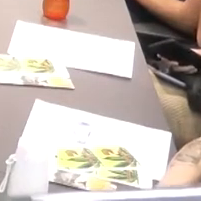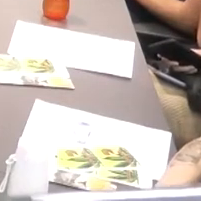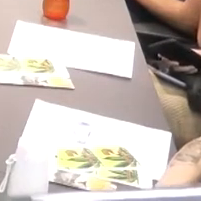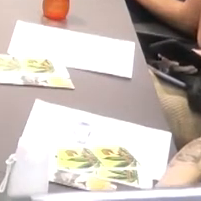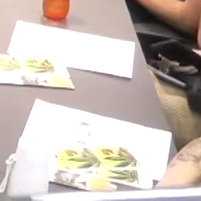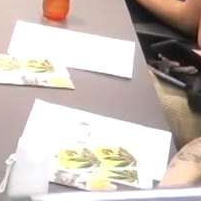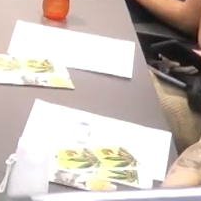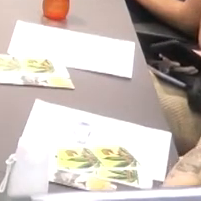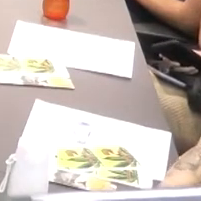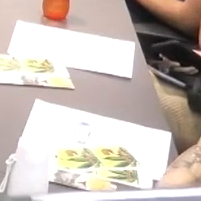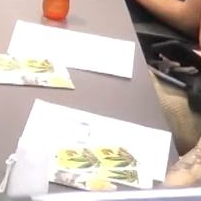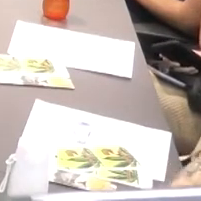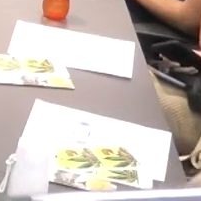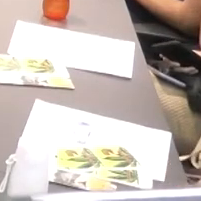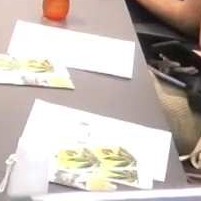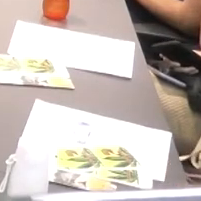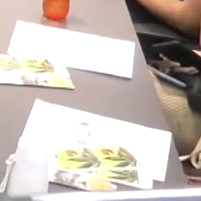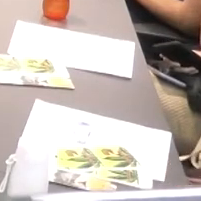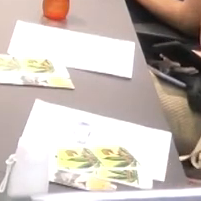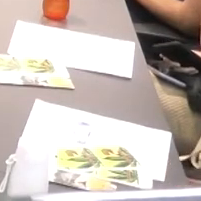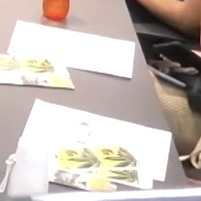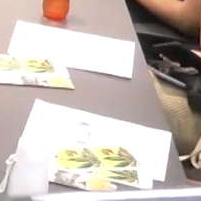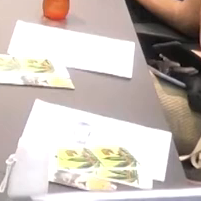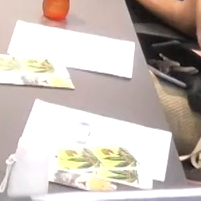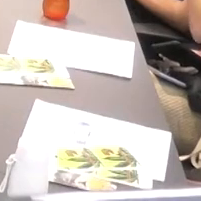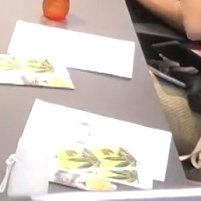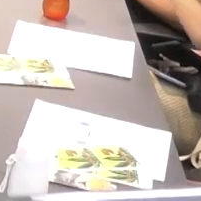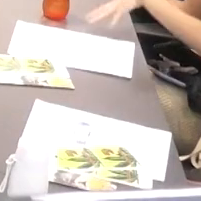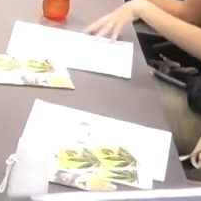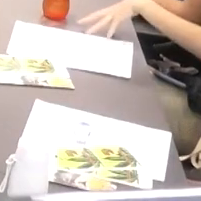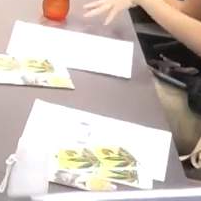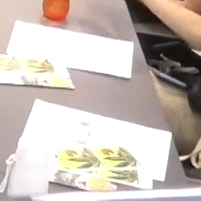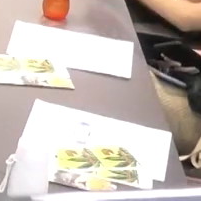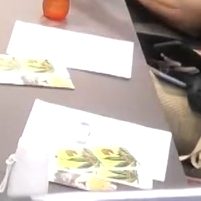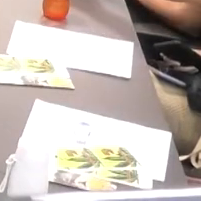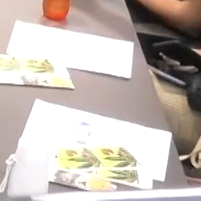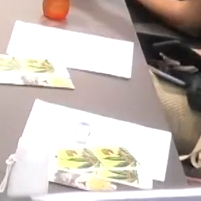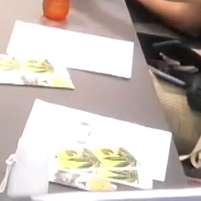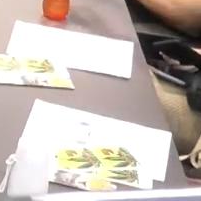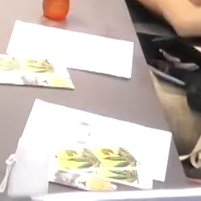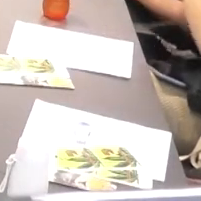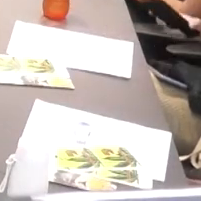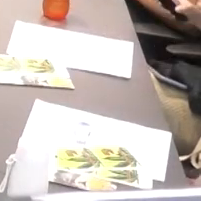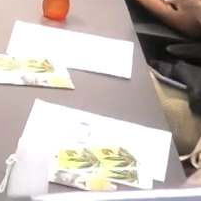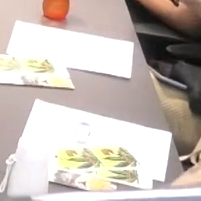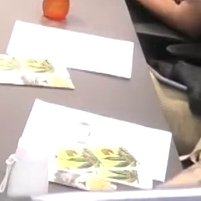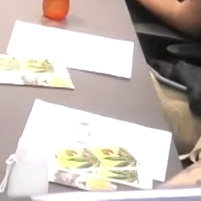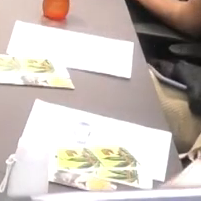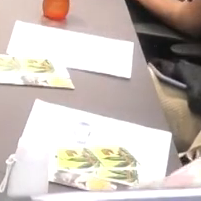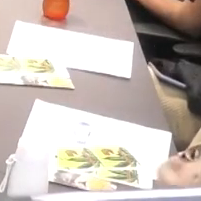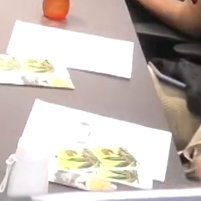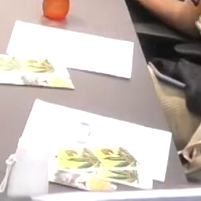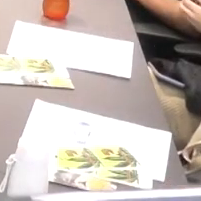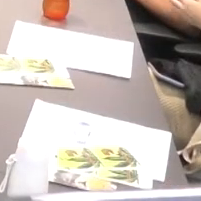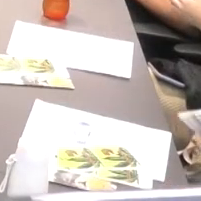bom e vamos chamar aqui para compor a nossa mesa a